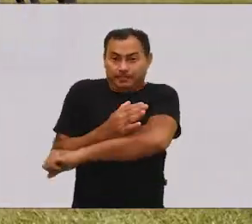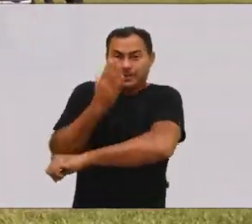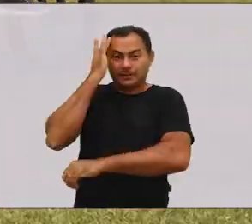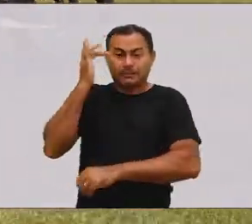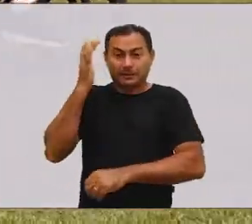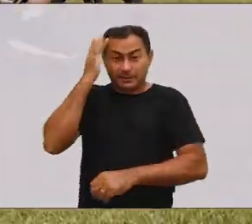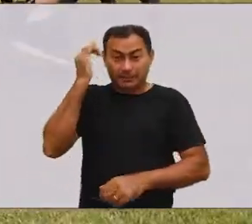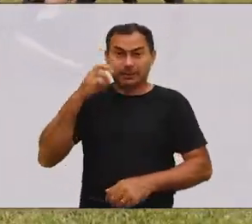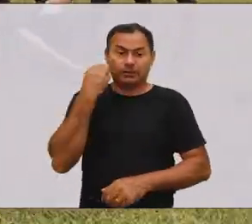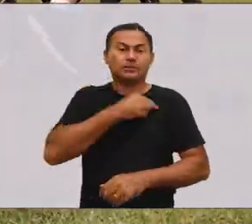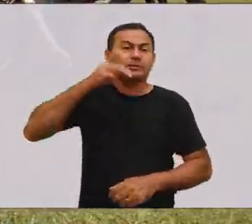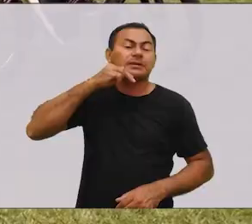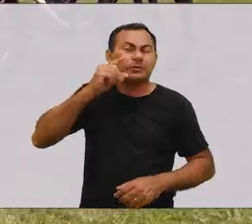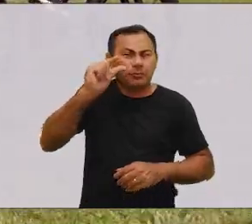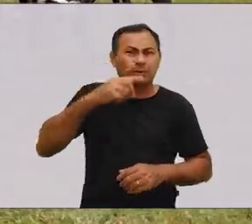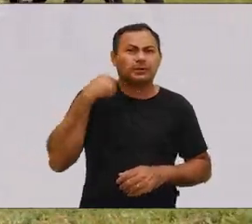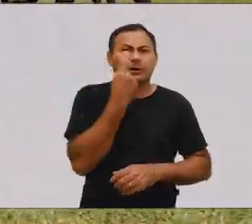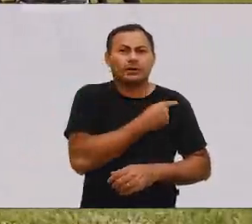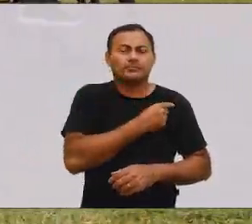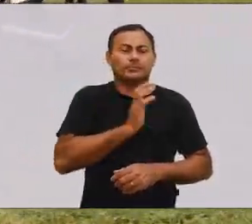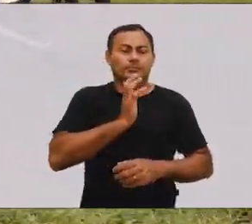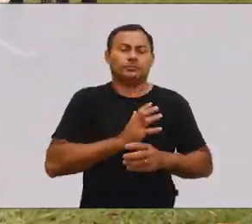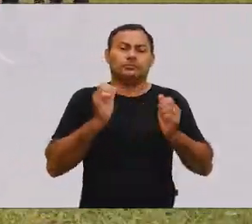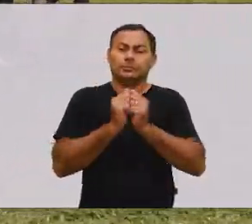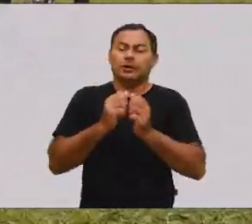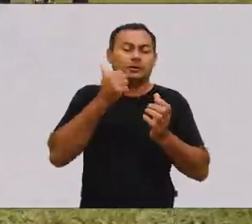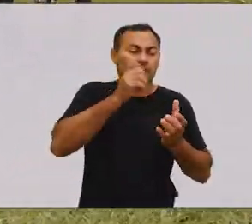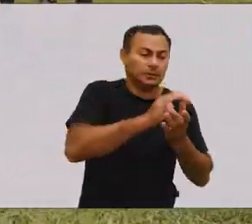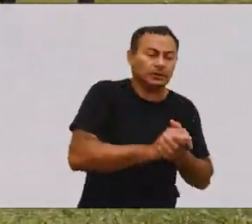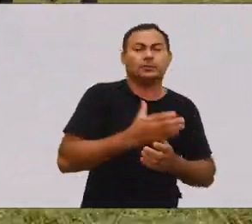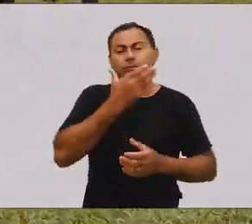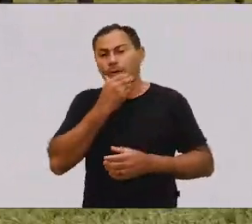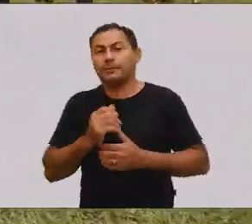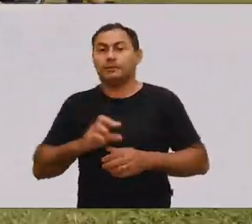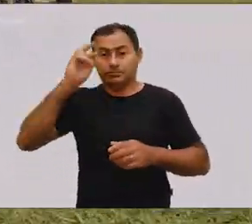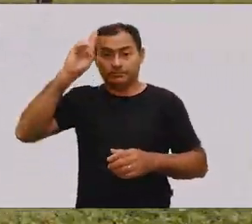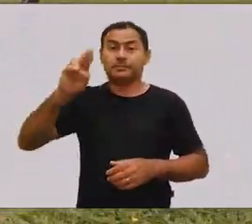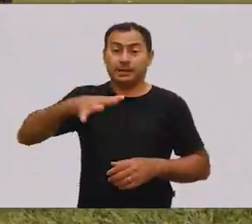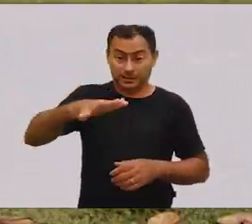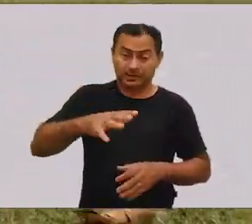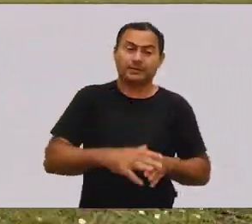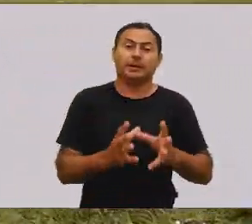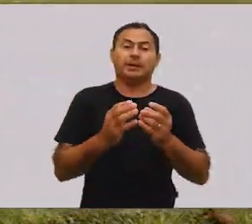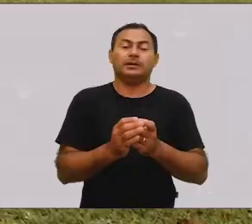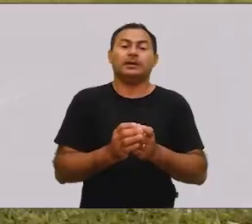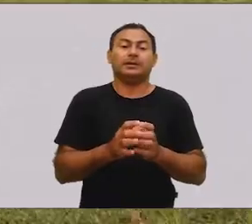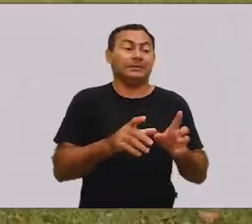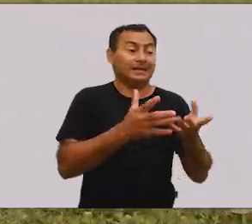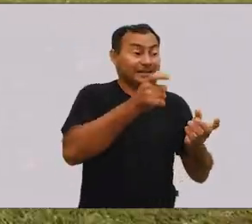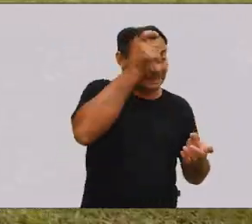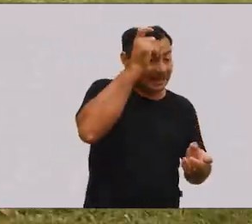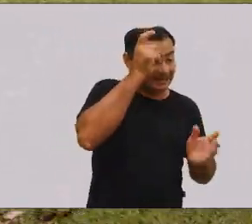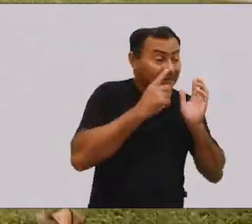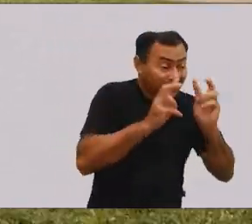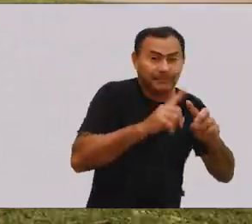emocionante saber que nossos netos têm um pouquinho de nós, um pouquinho do nosso cônjuge, um pouquinho do Senhor e, às vezes, muito do diabo. Mas